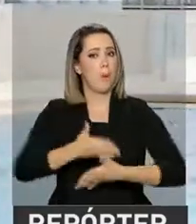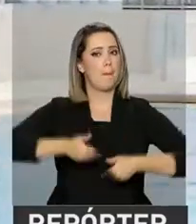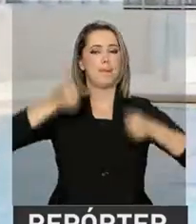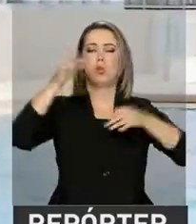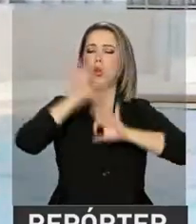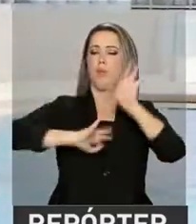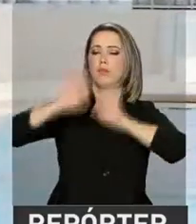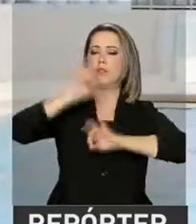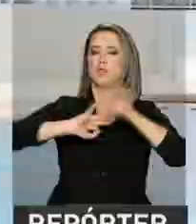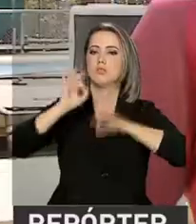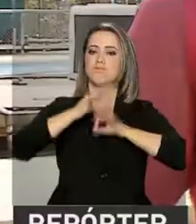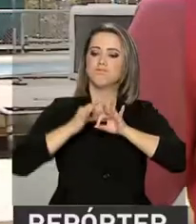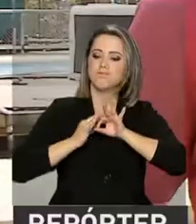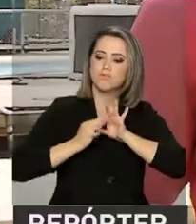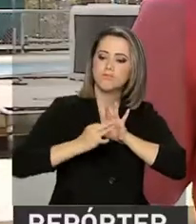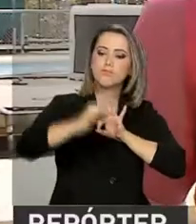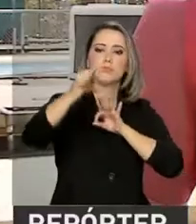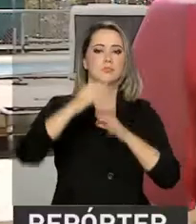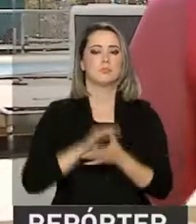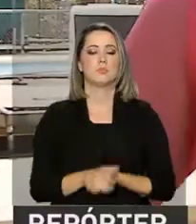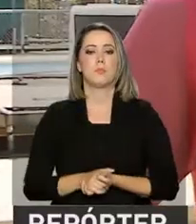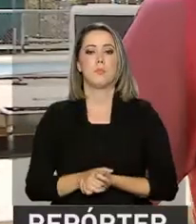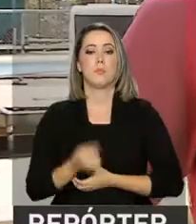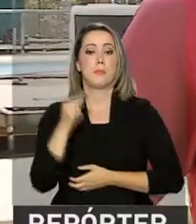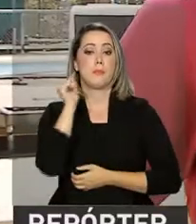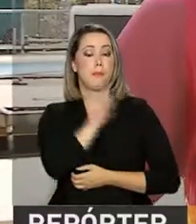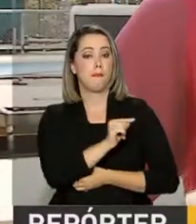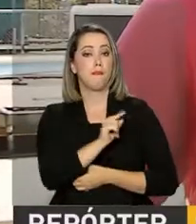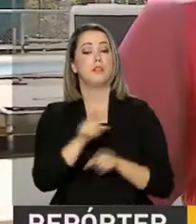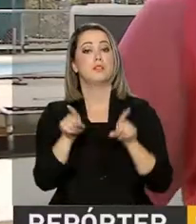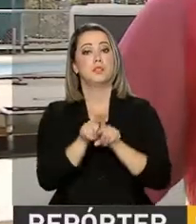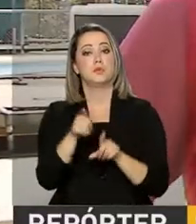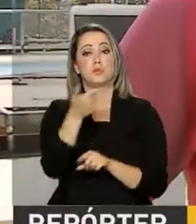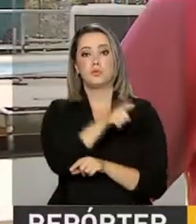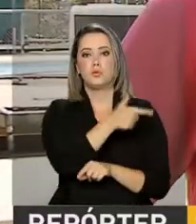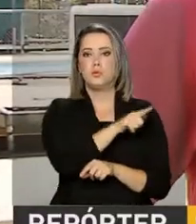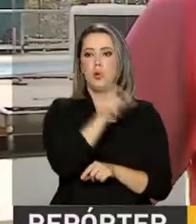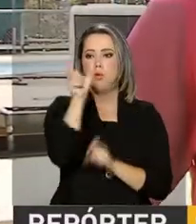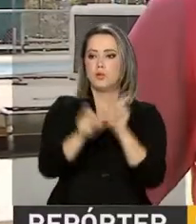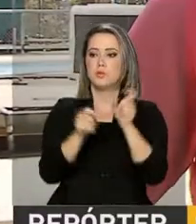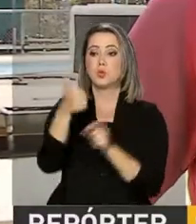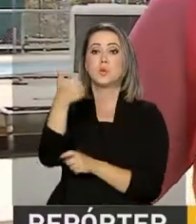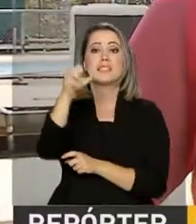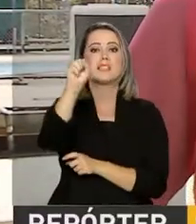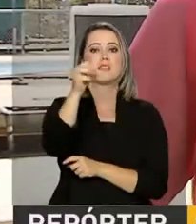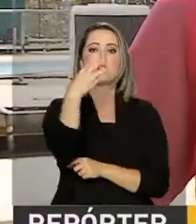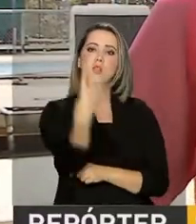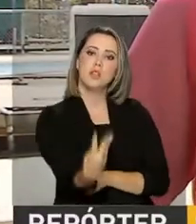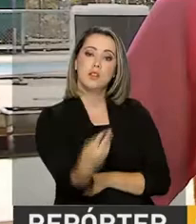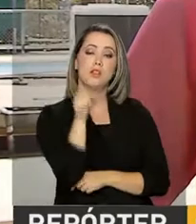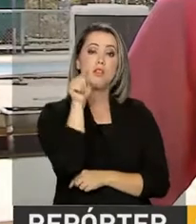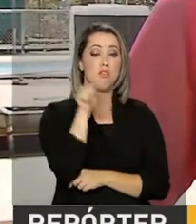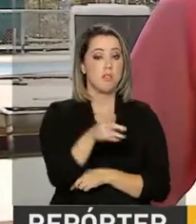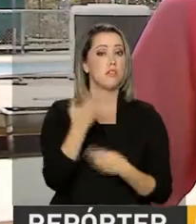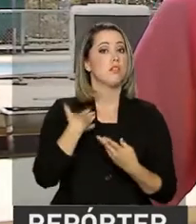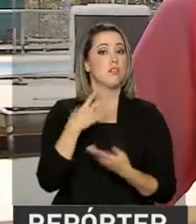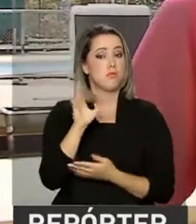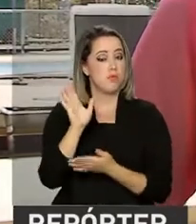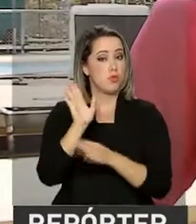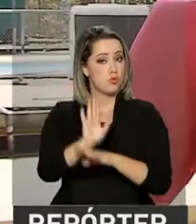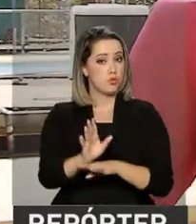planejamento para sua carreira assim como o dos 183 atletas brasileiros serão patrocinados pelo bolsa